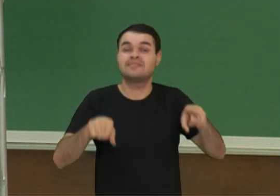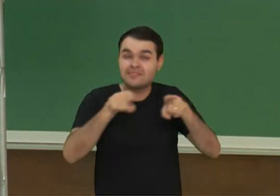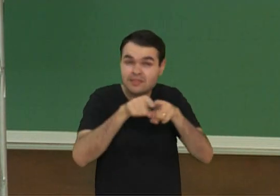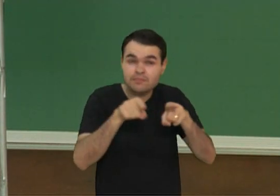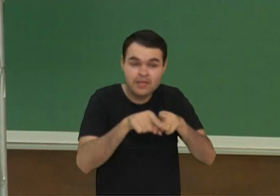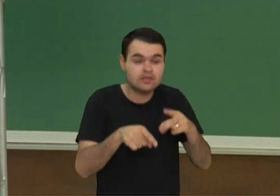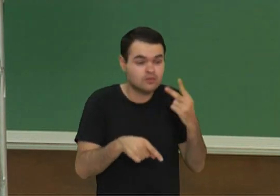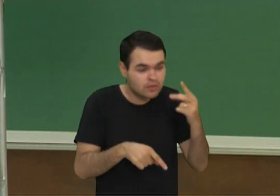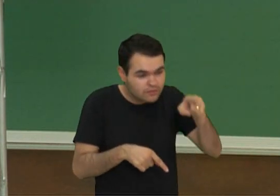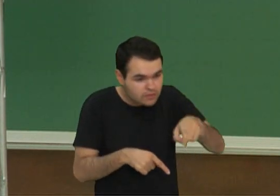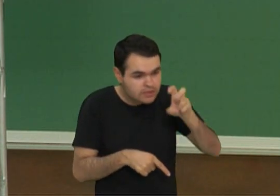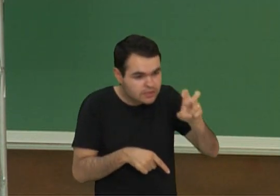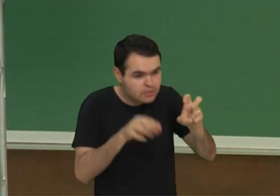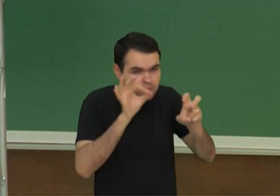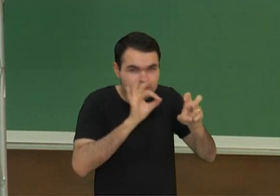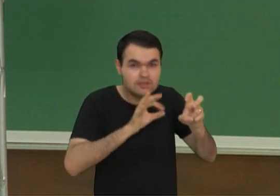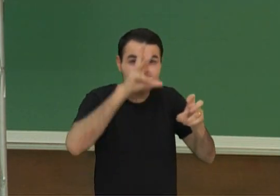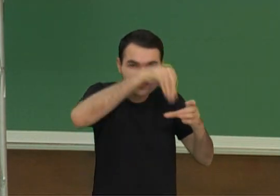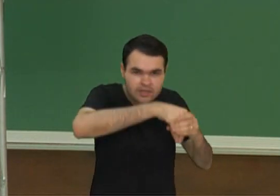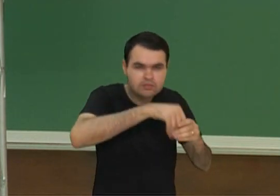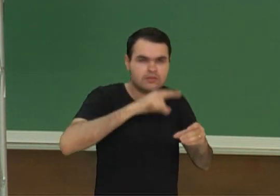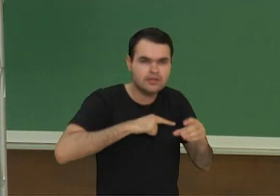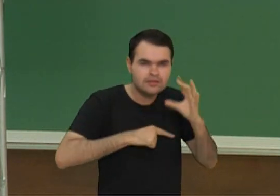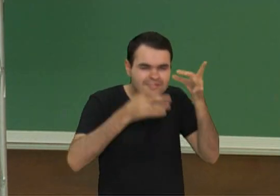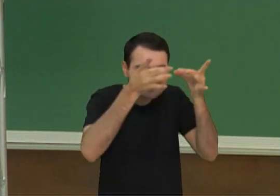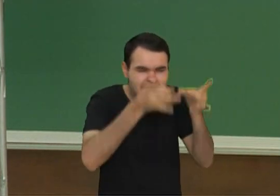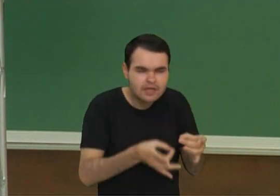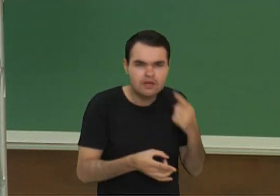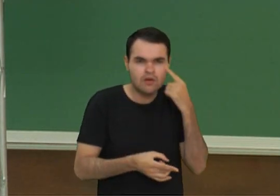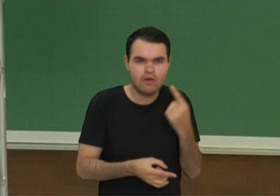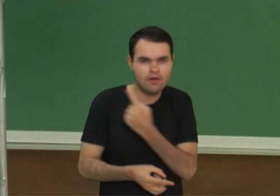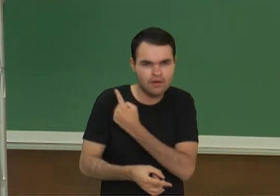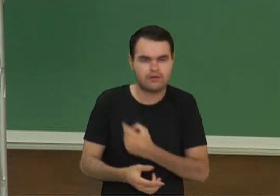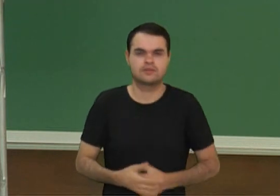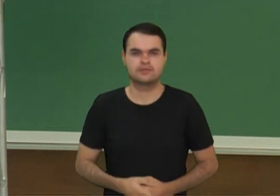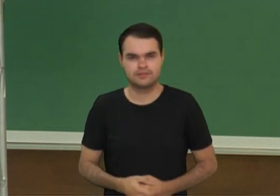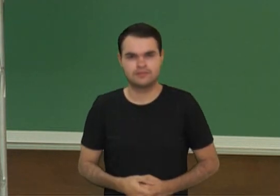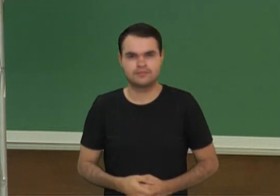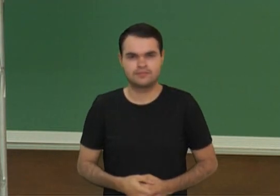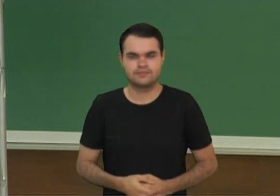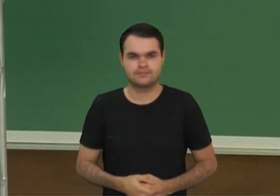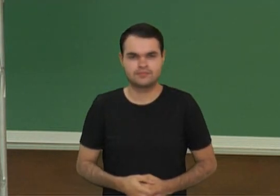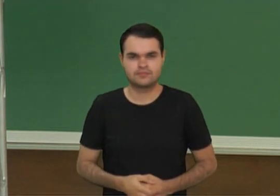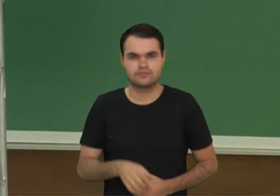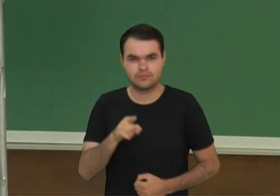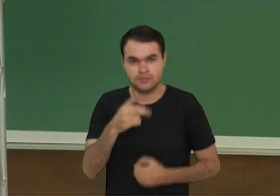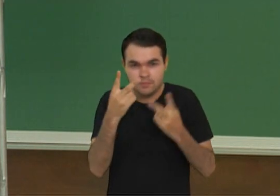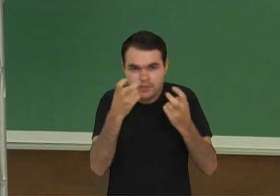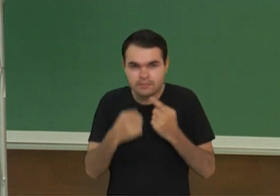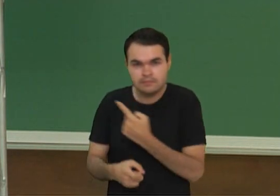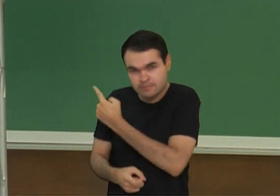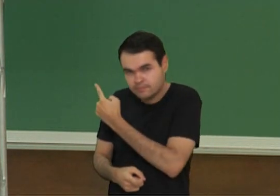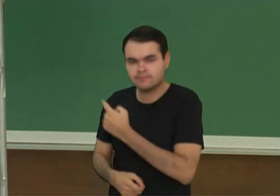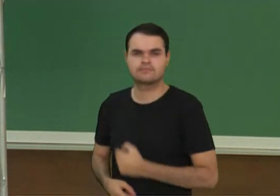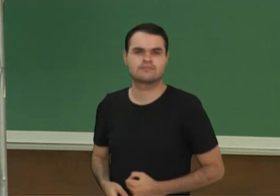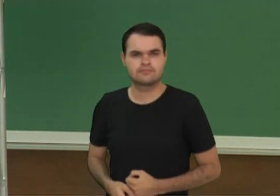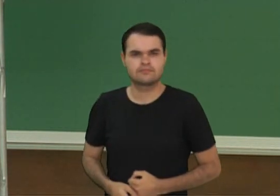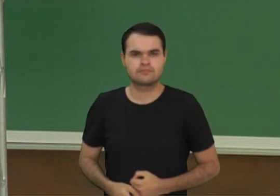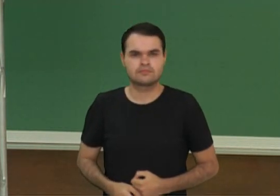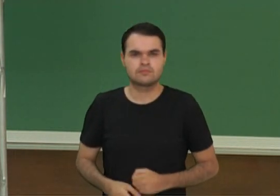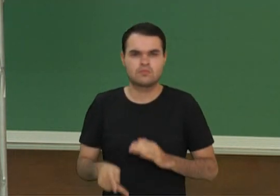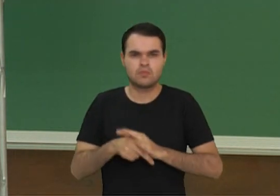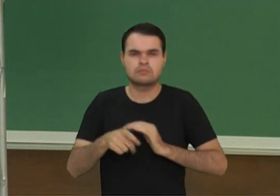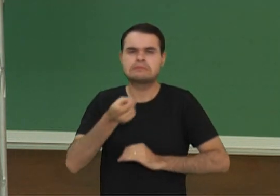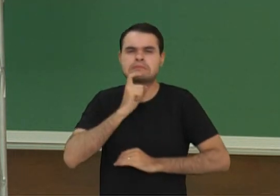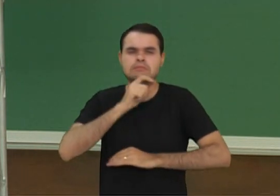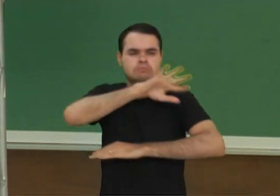desses 2,5%, observe o detalhe que o gráfico traz aqui para você, ó. Se você observar, ó, nas calotas